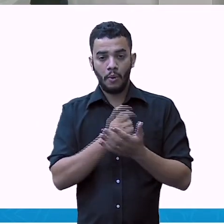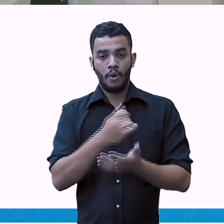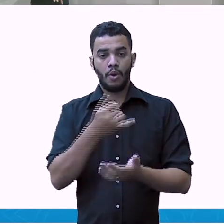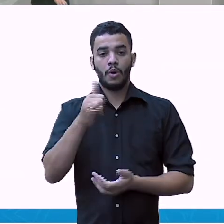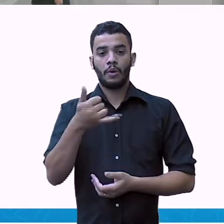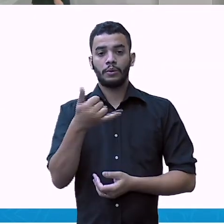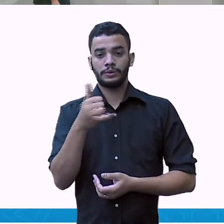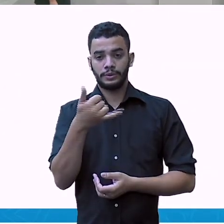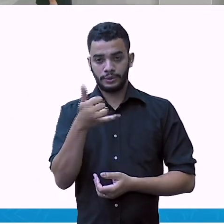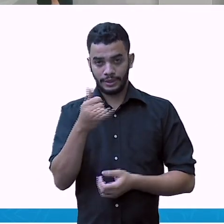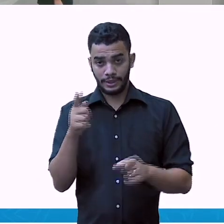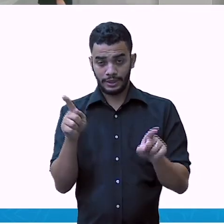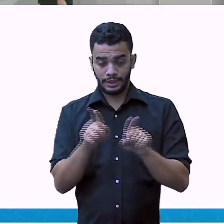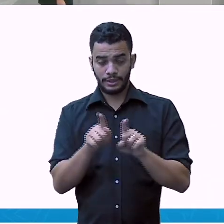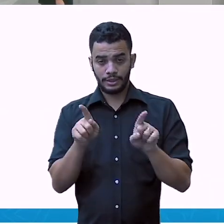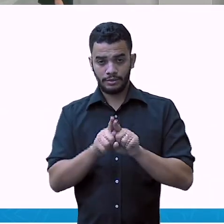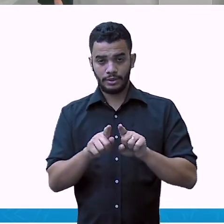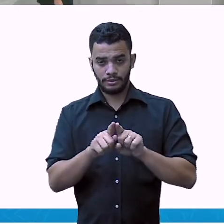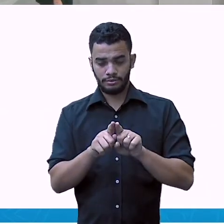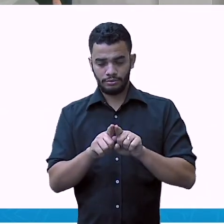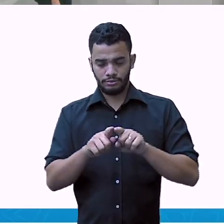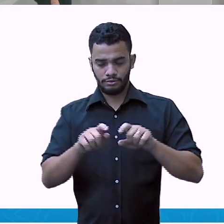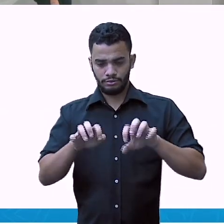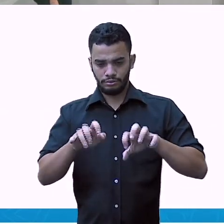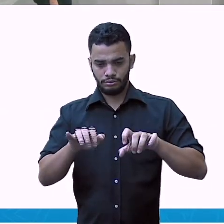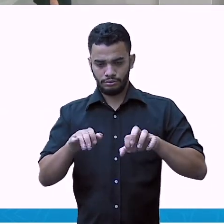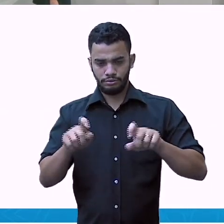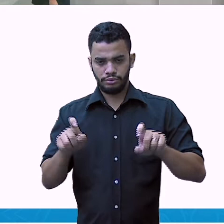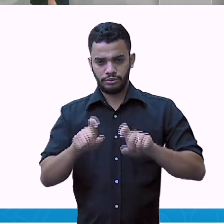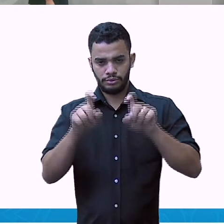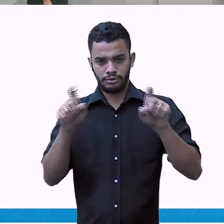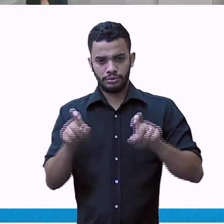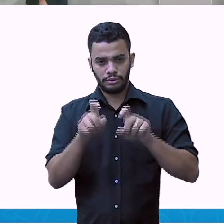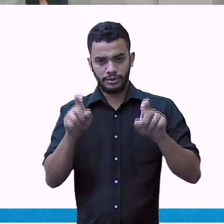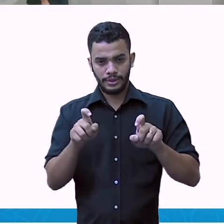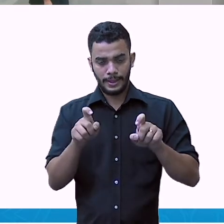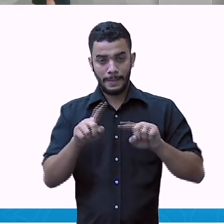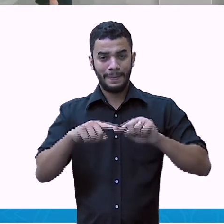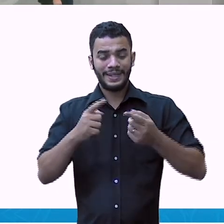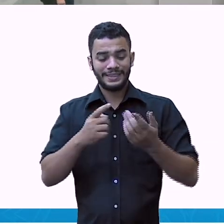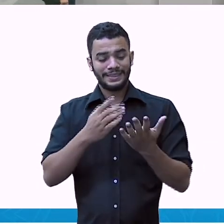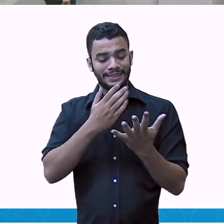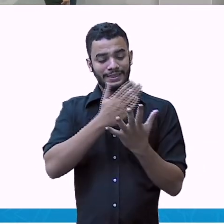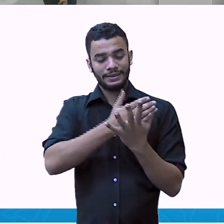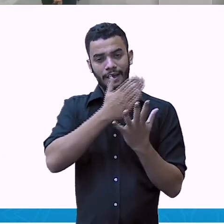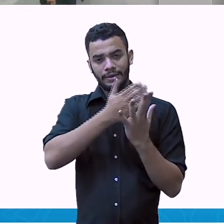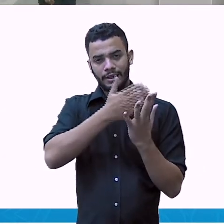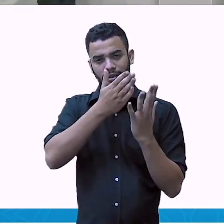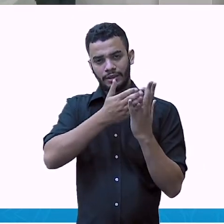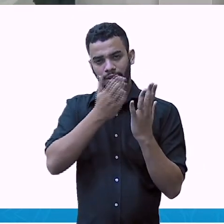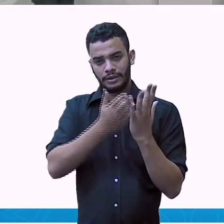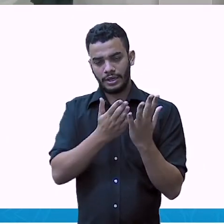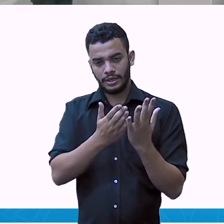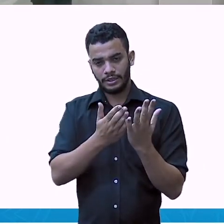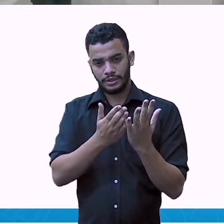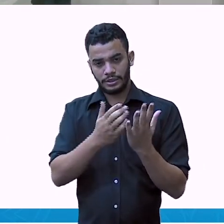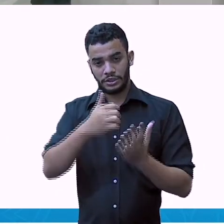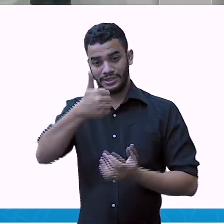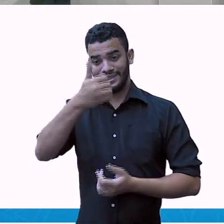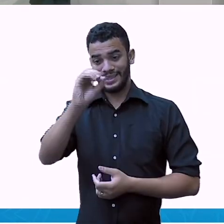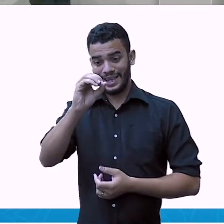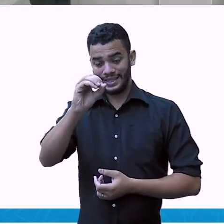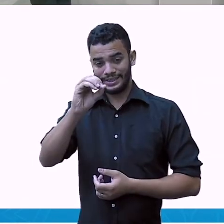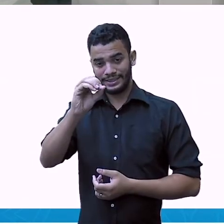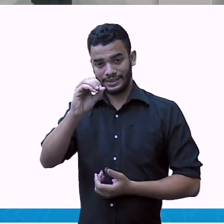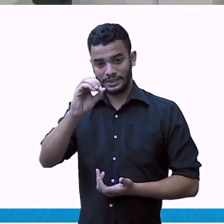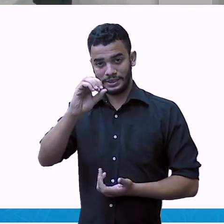sem juros, qual será o valor da prestação que ele irá pagar? Aqui já foi dado para nós